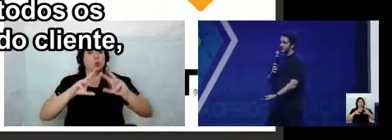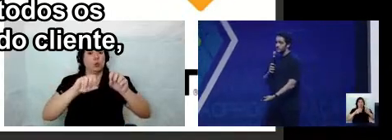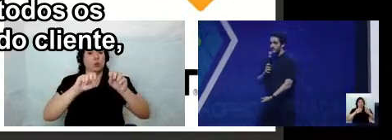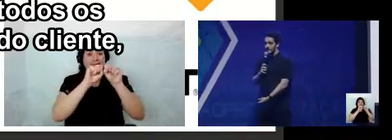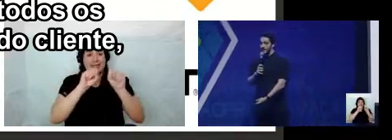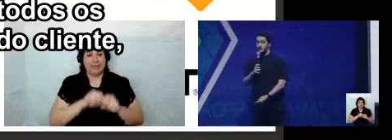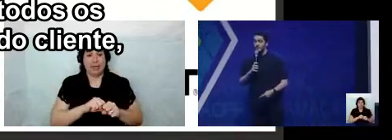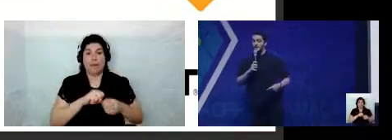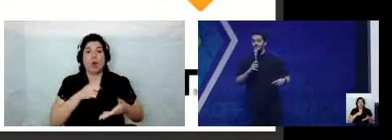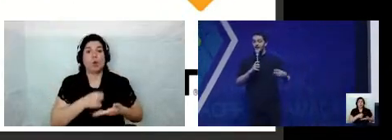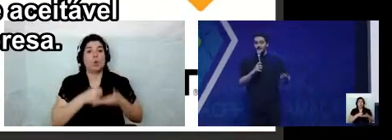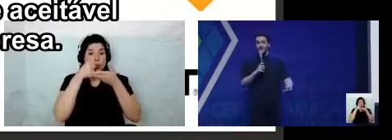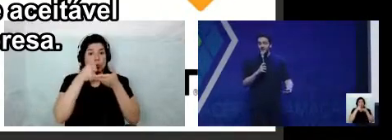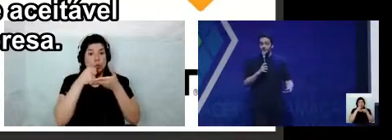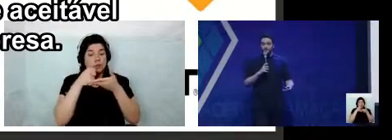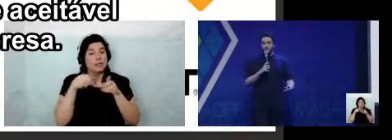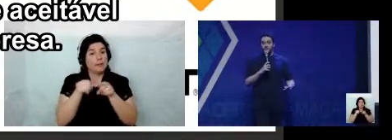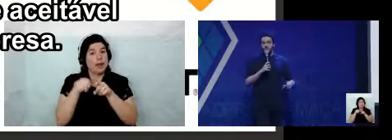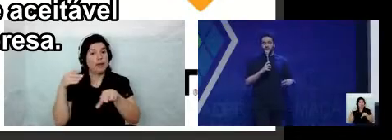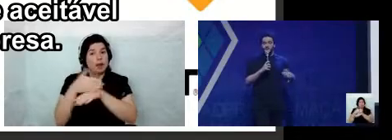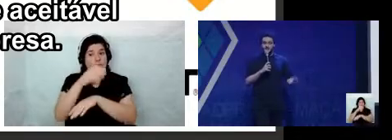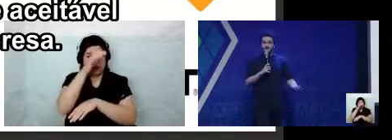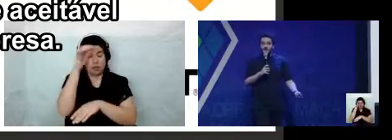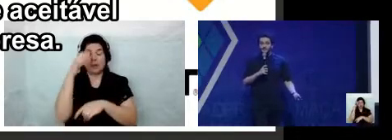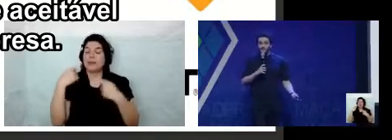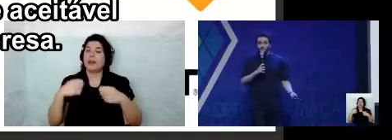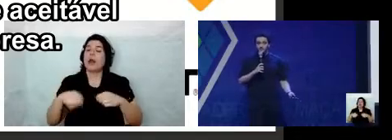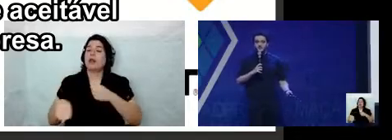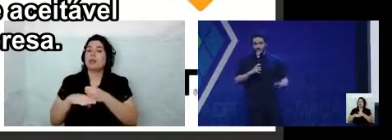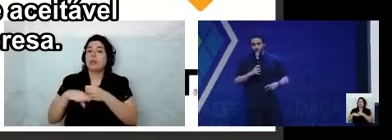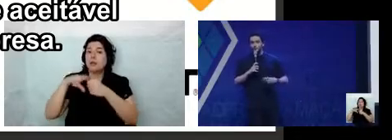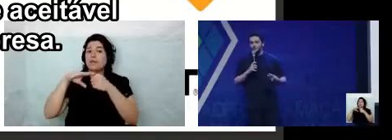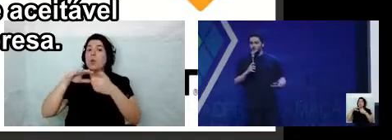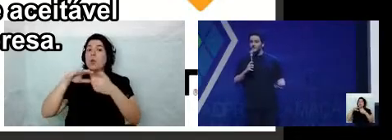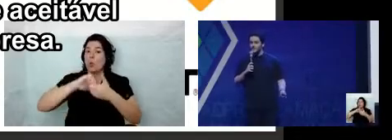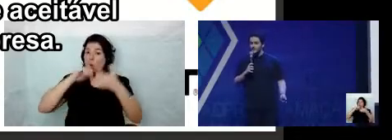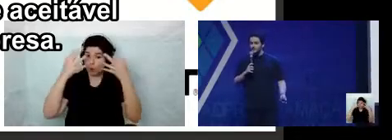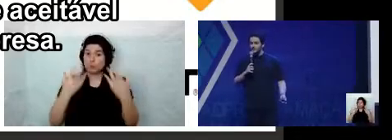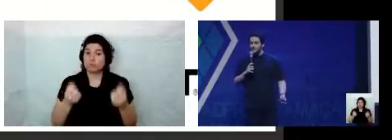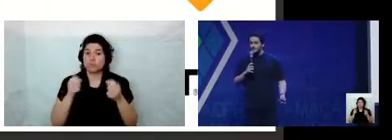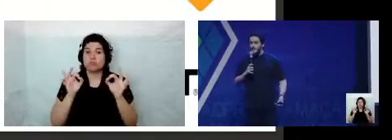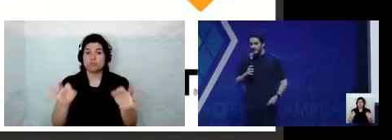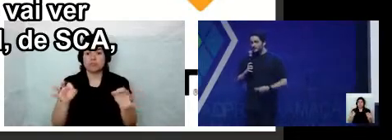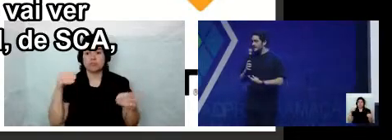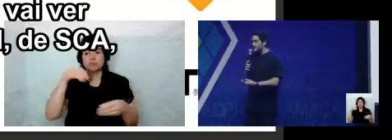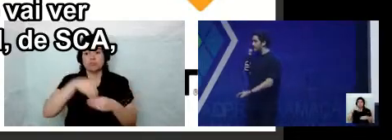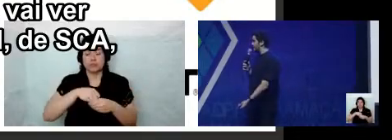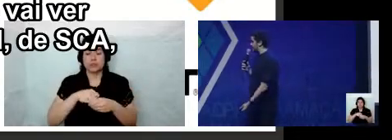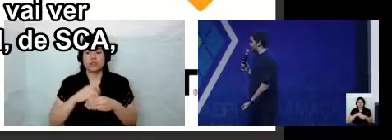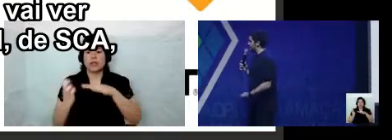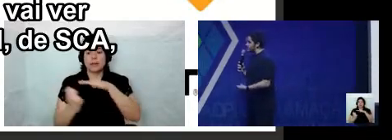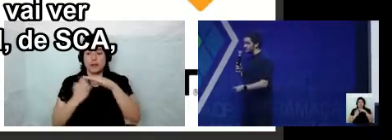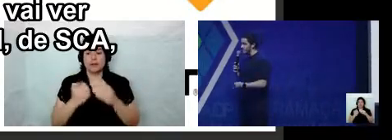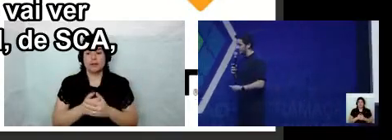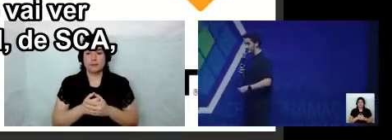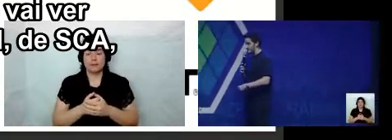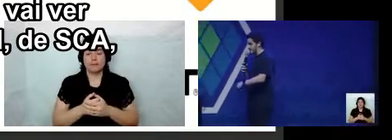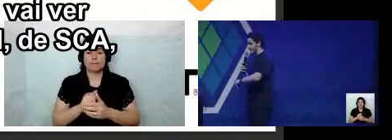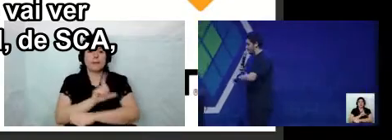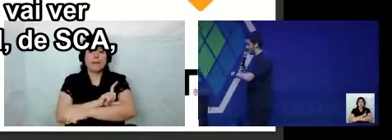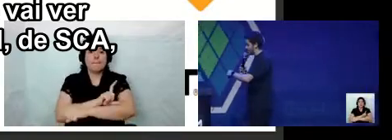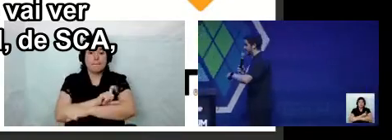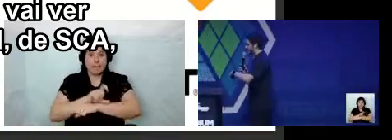e as jornadas do cliente, ele tenha um nível de qualidade aceitável dentro do contexto da empresa. Então, nas pipelines, a gente vai